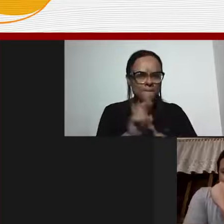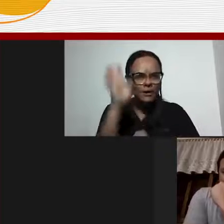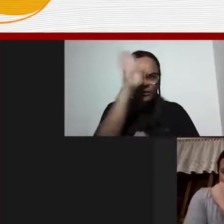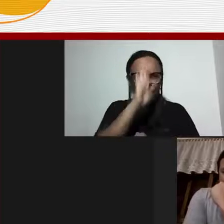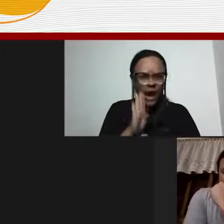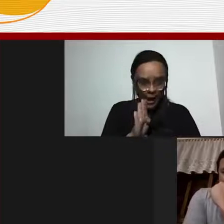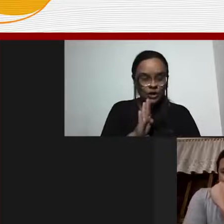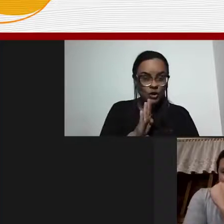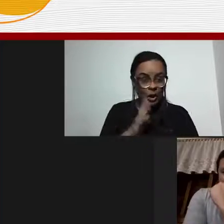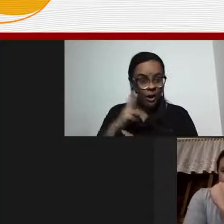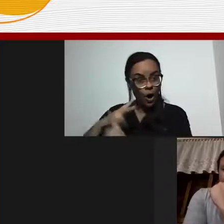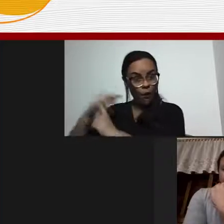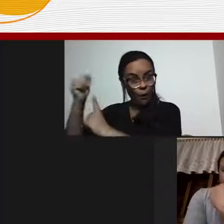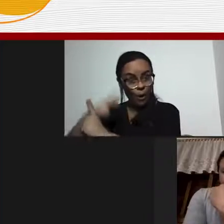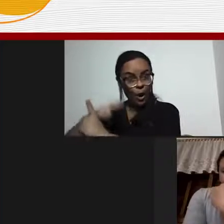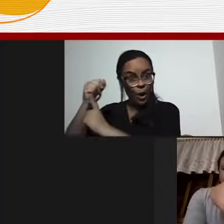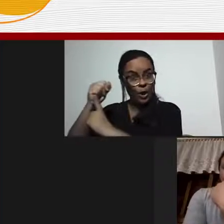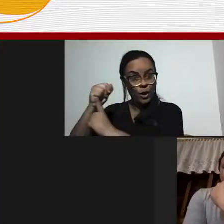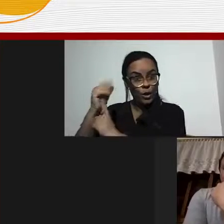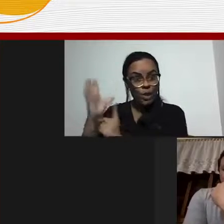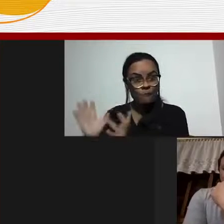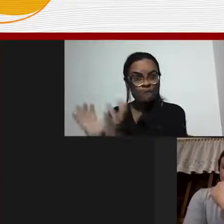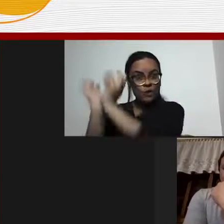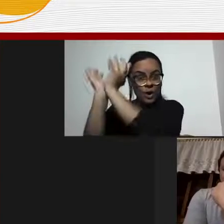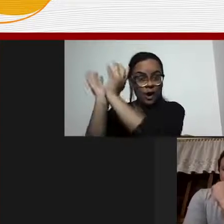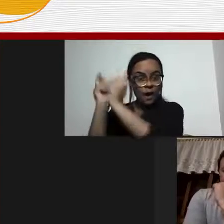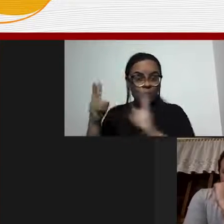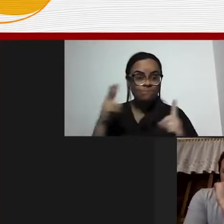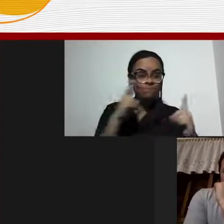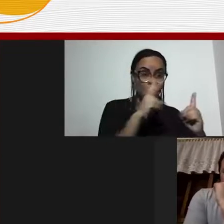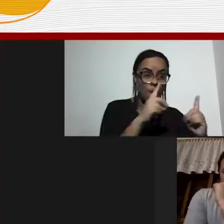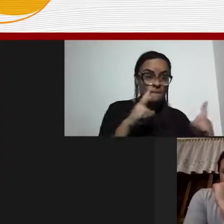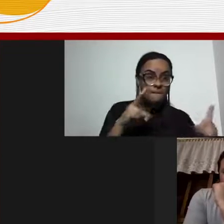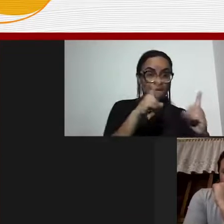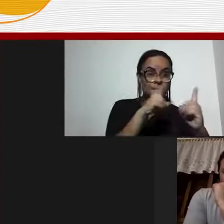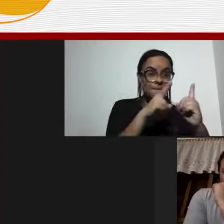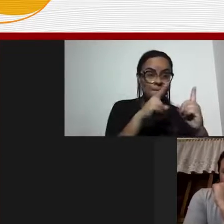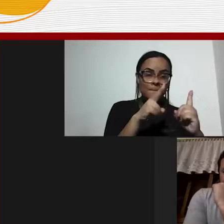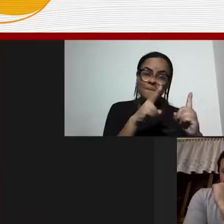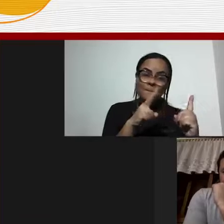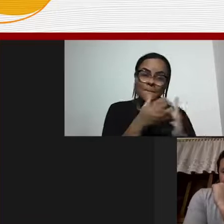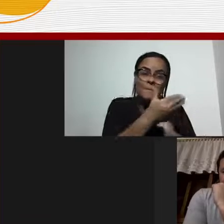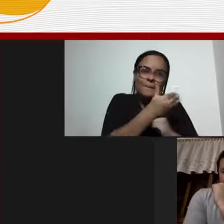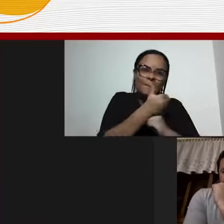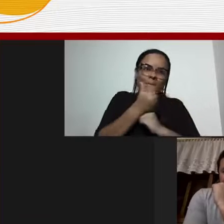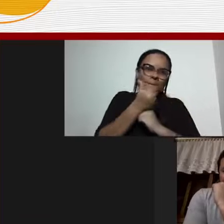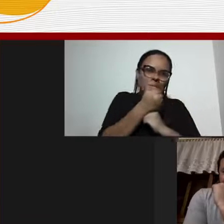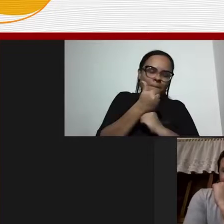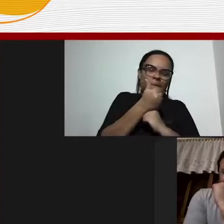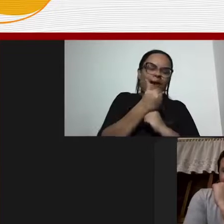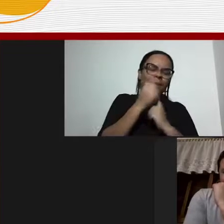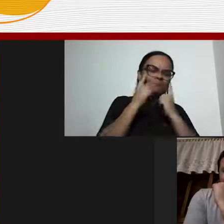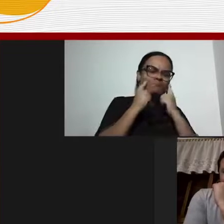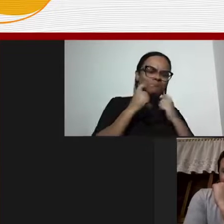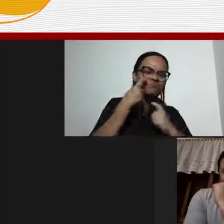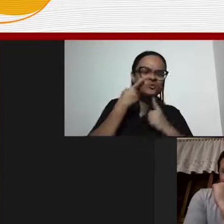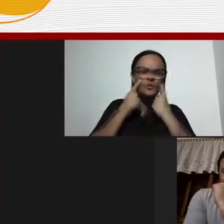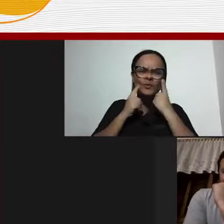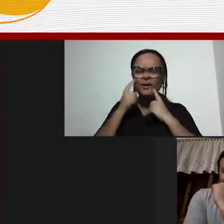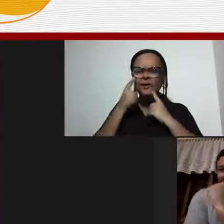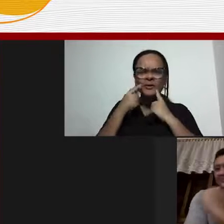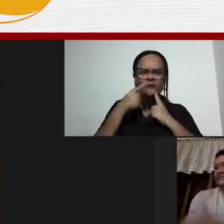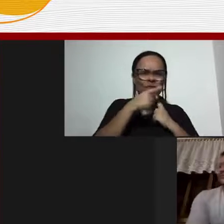a comunidade do Morro do Cavalão. E quando ele me viu, ele fez questão de ser o primeiro a me abraçar. Ele me abraçava e chorava, pô, você conseguiu,